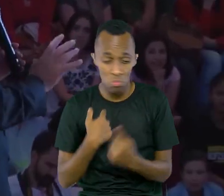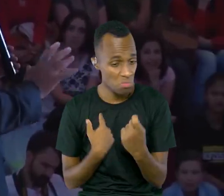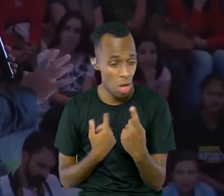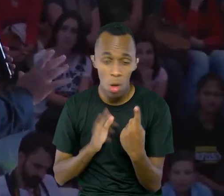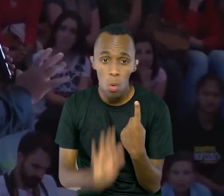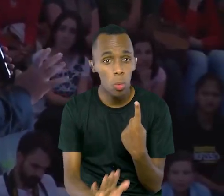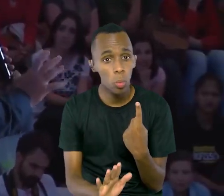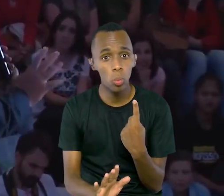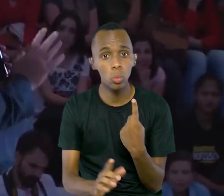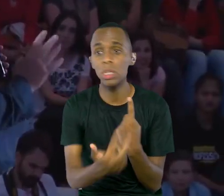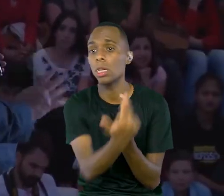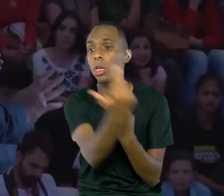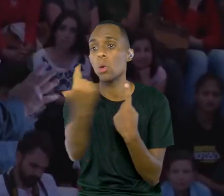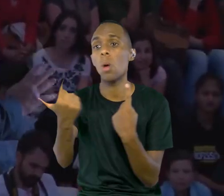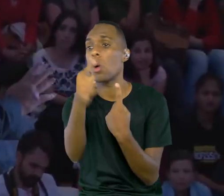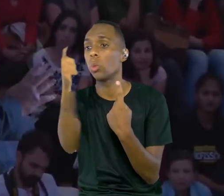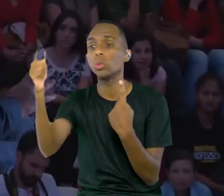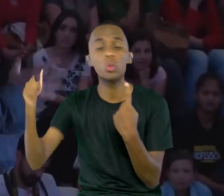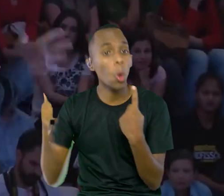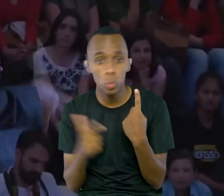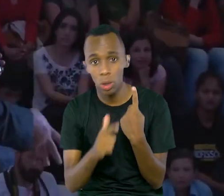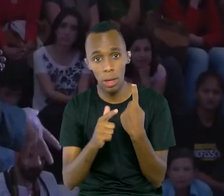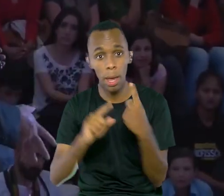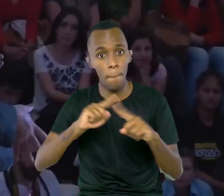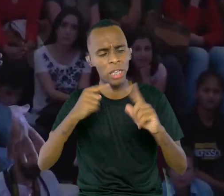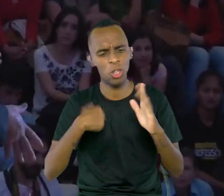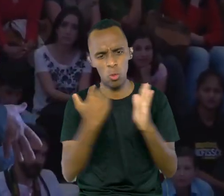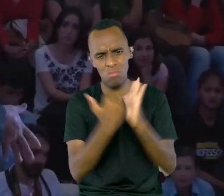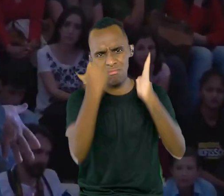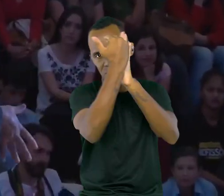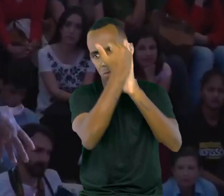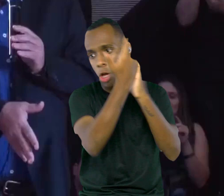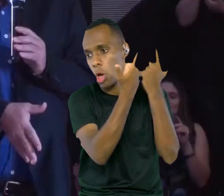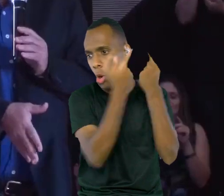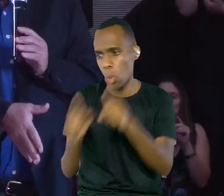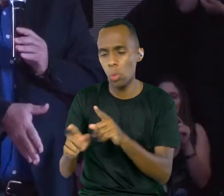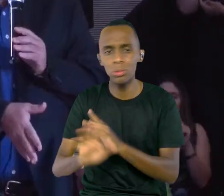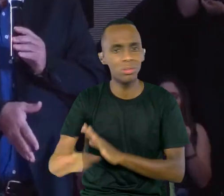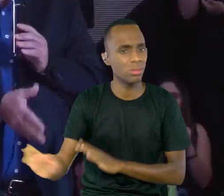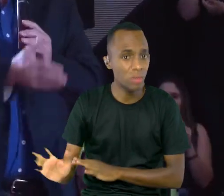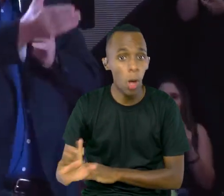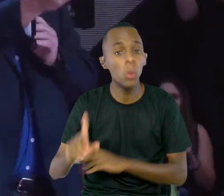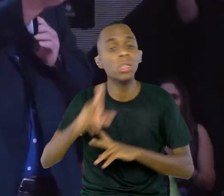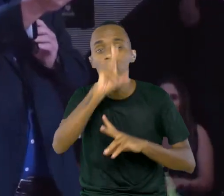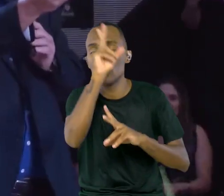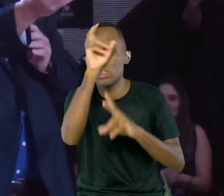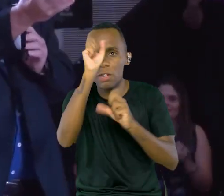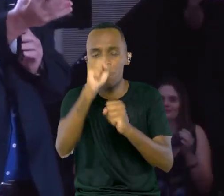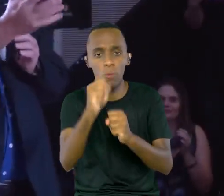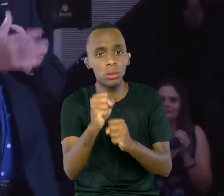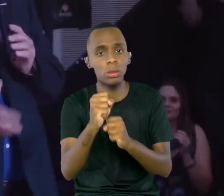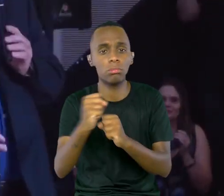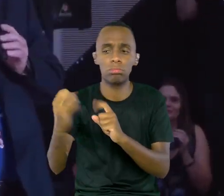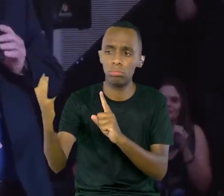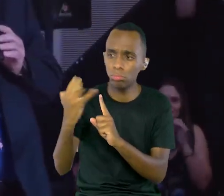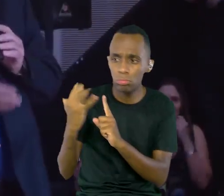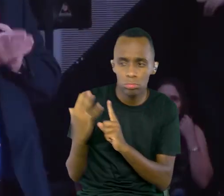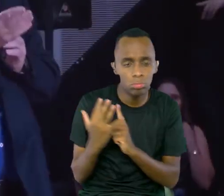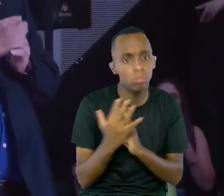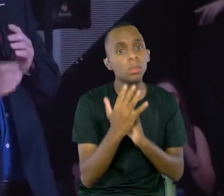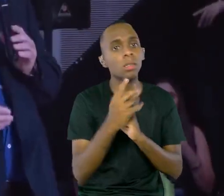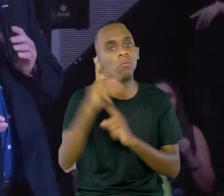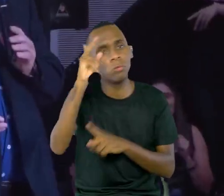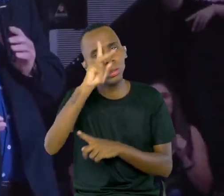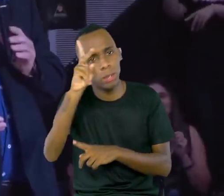eu só sou único. Como eu, não há ninguém. Não sou exclusivo em relação ao mundo. E essa força cósmica